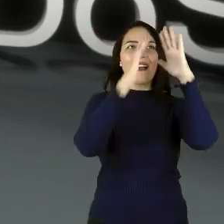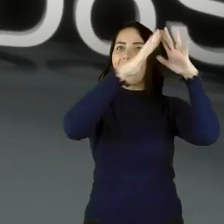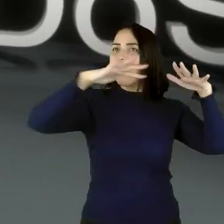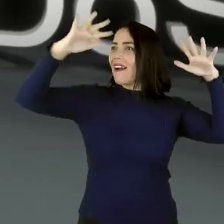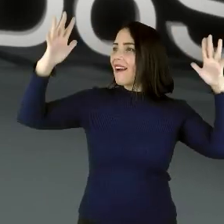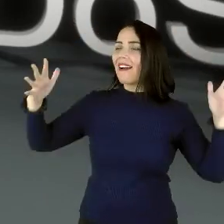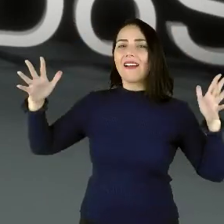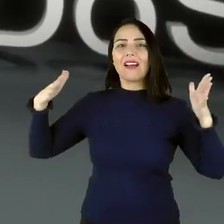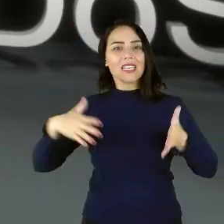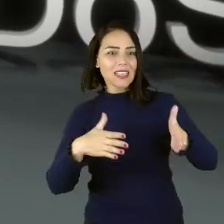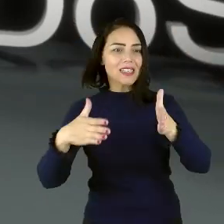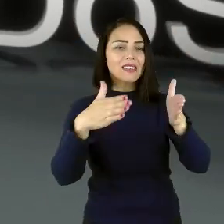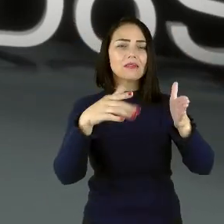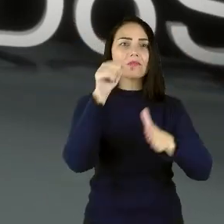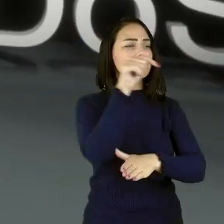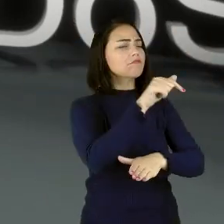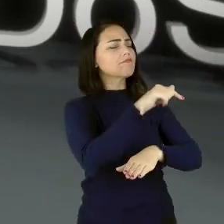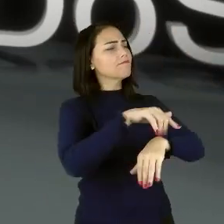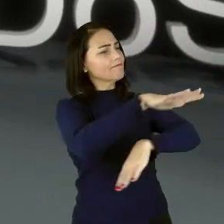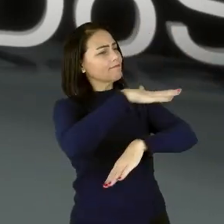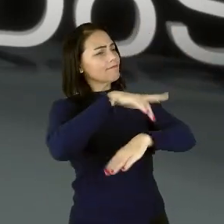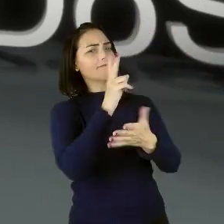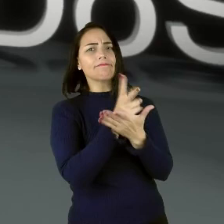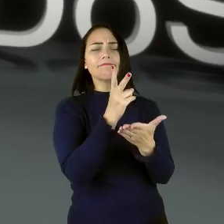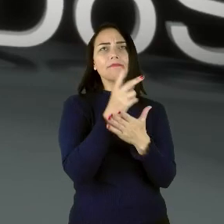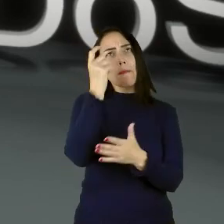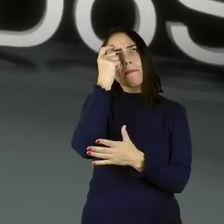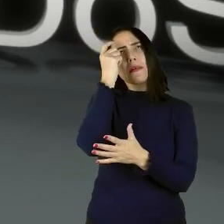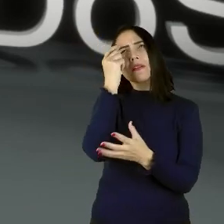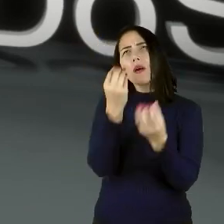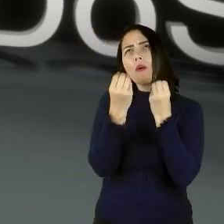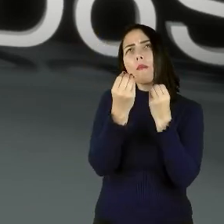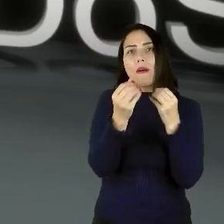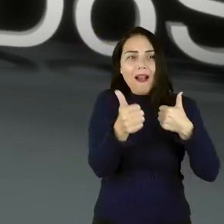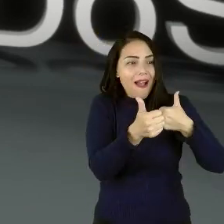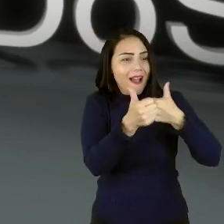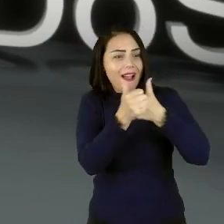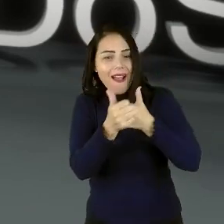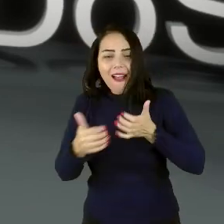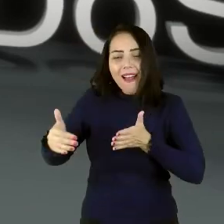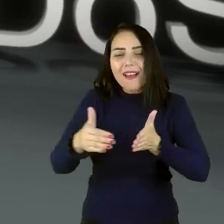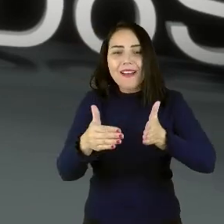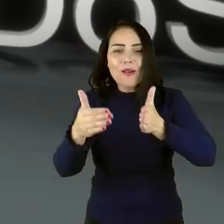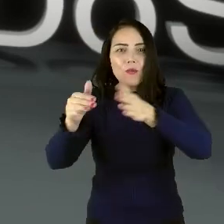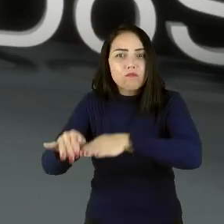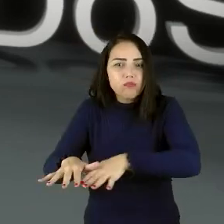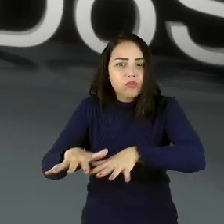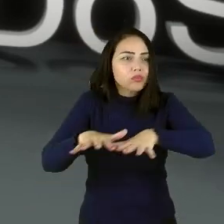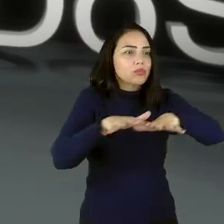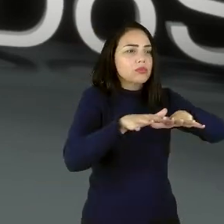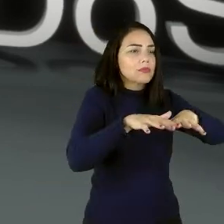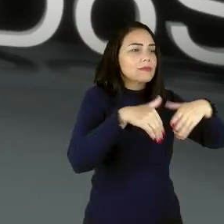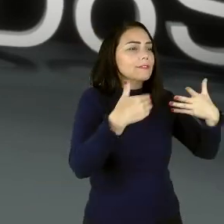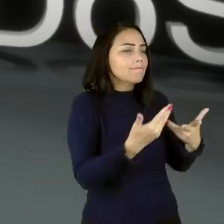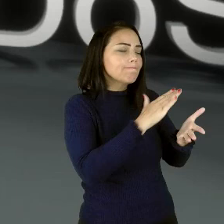áreas de preservação permanente foram pensadas como grandes bolsões que acomodam as águas do rio Itapocu em épocas de cheias.